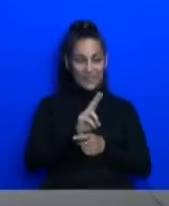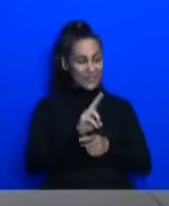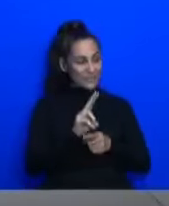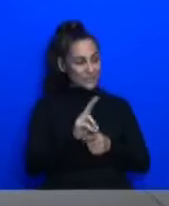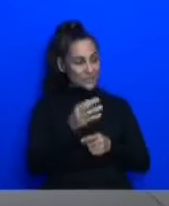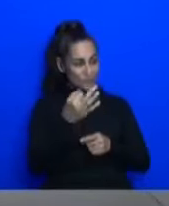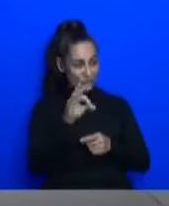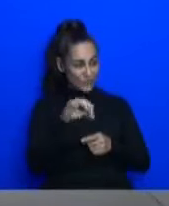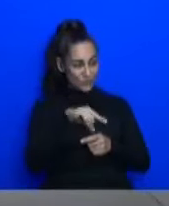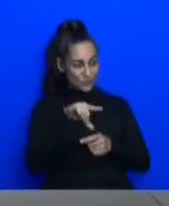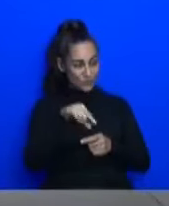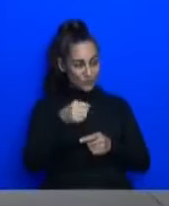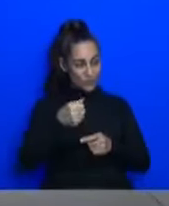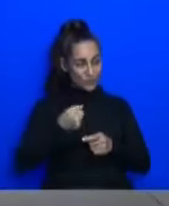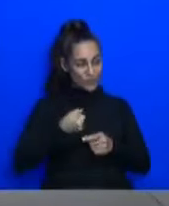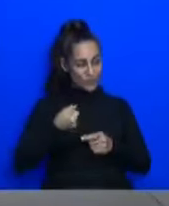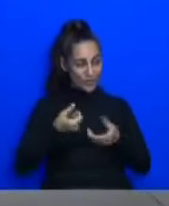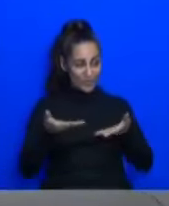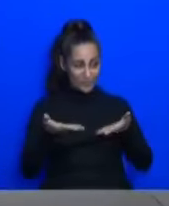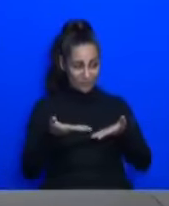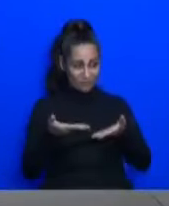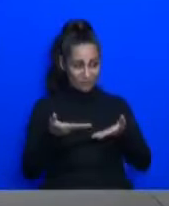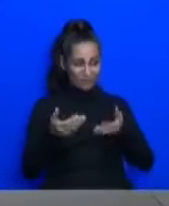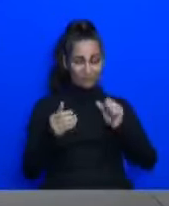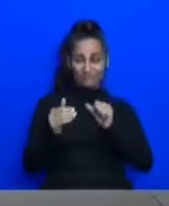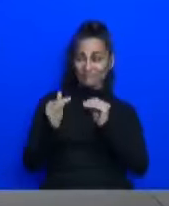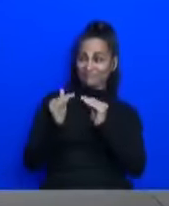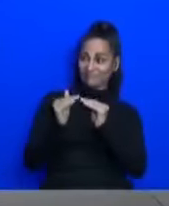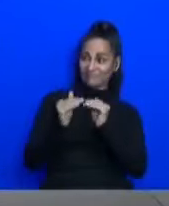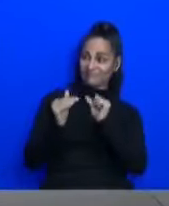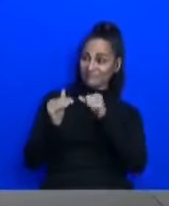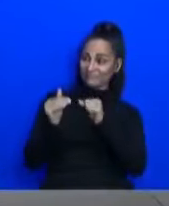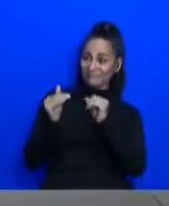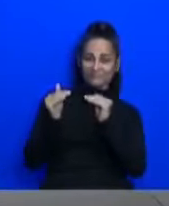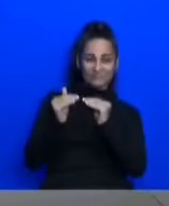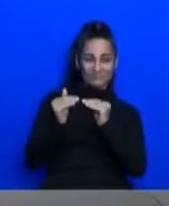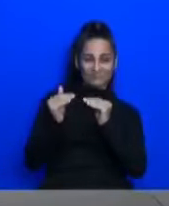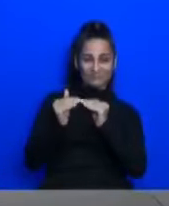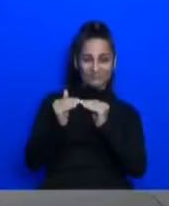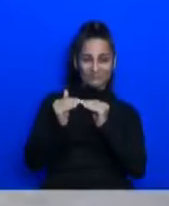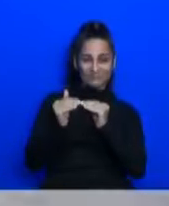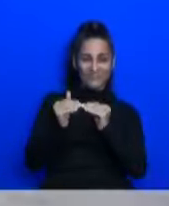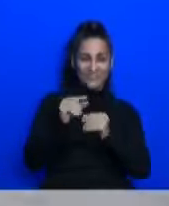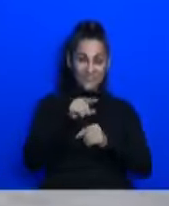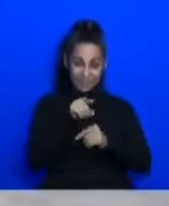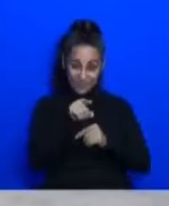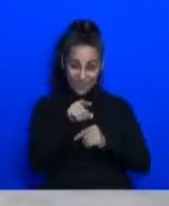As auditoras confirmam os números sorteados agora? Sim, confirmam. Sim, confirmo. E você aí, comemorando?